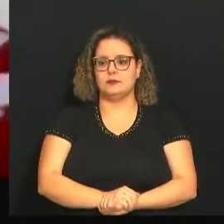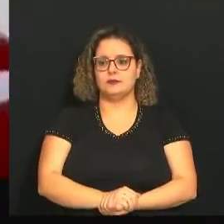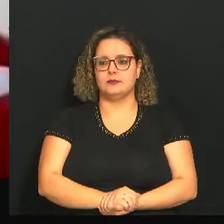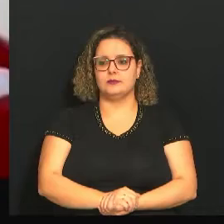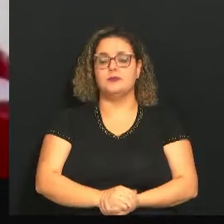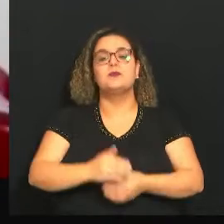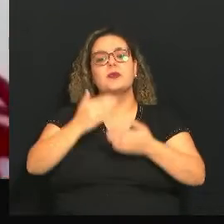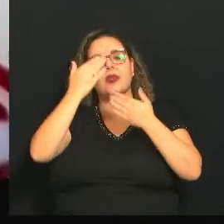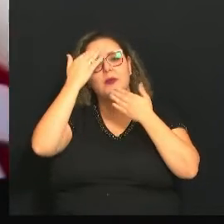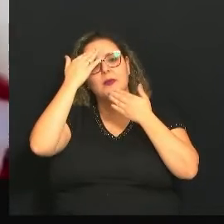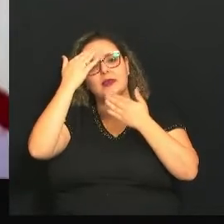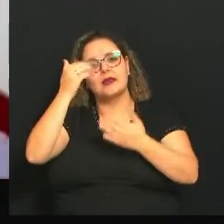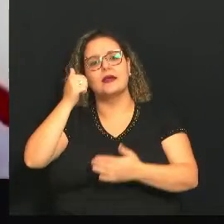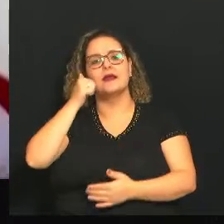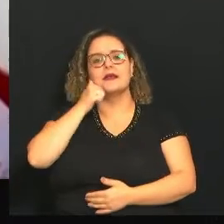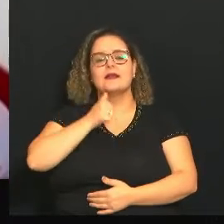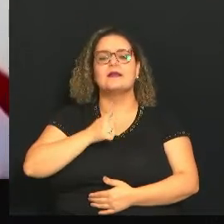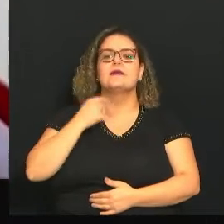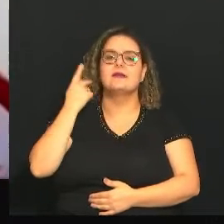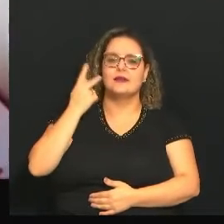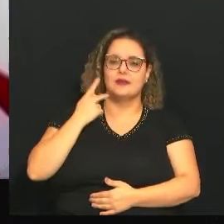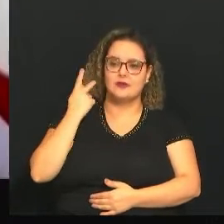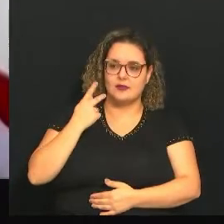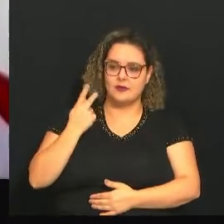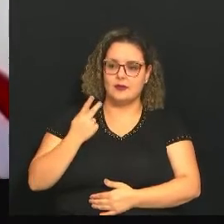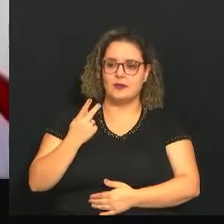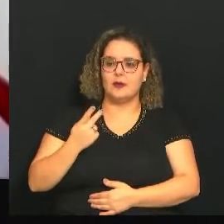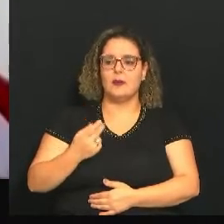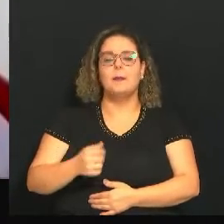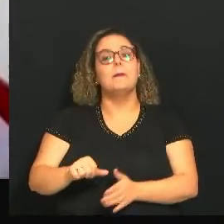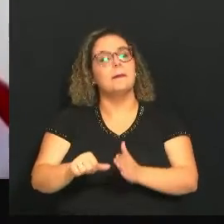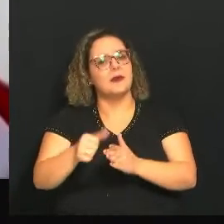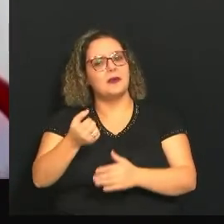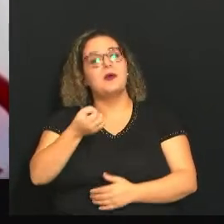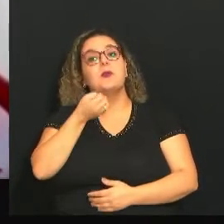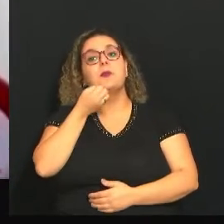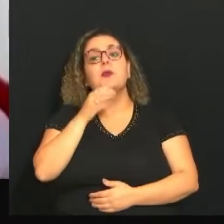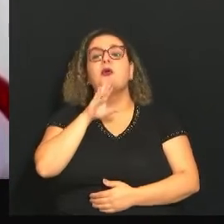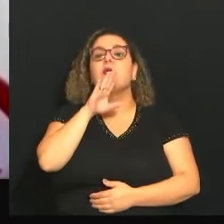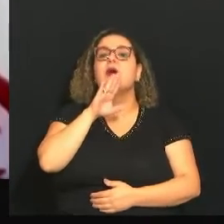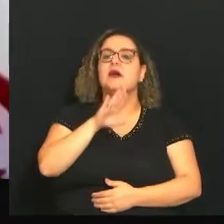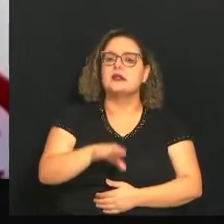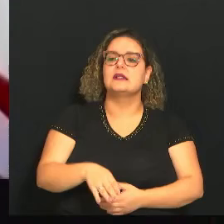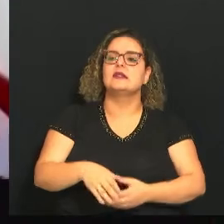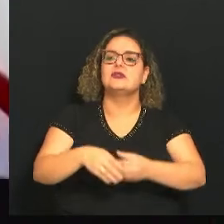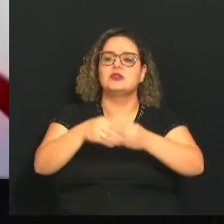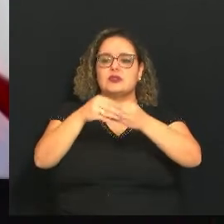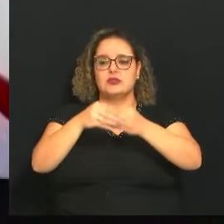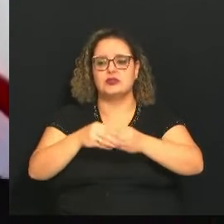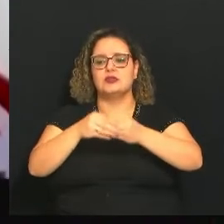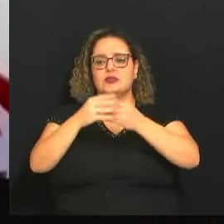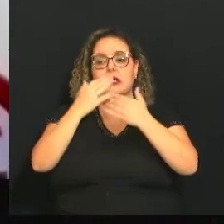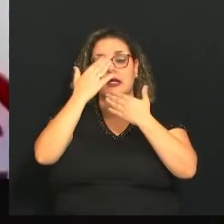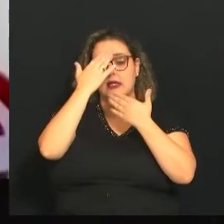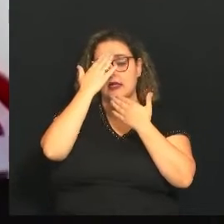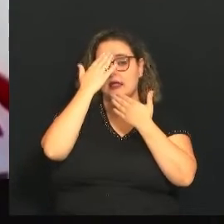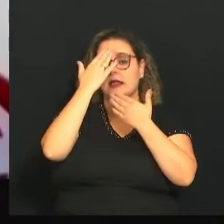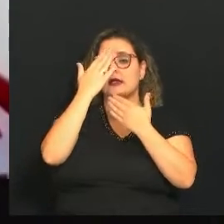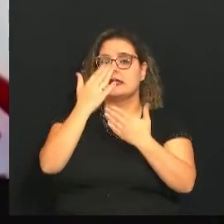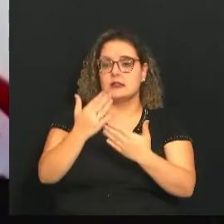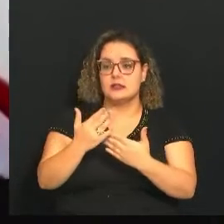Obrigada, vereadora. Primeiramente, eu quero desejar uma boa tarde, né, cumprimentando e agradecendo a